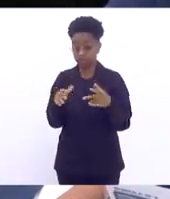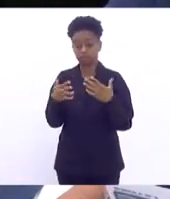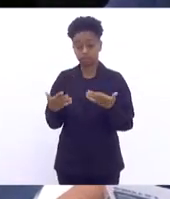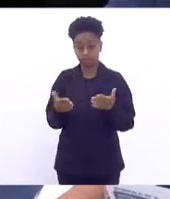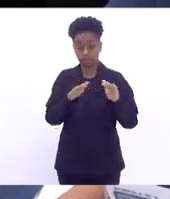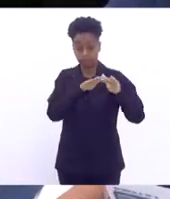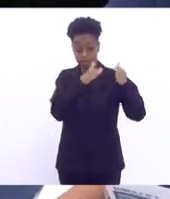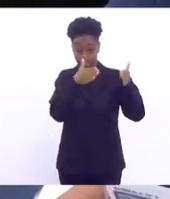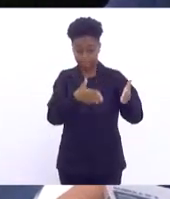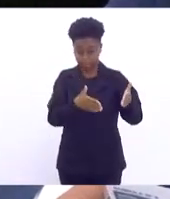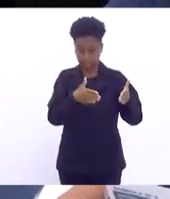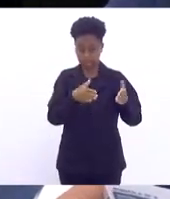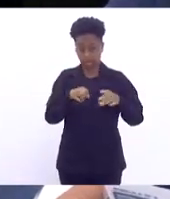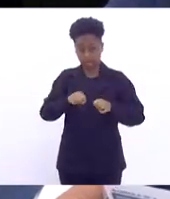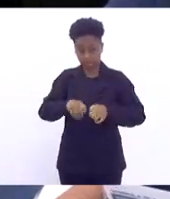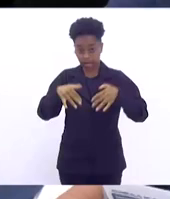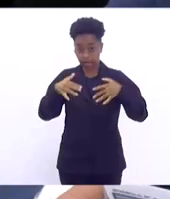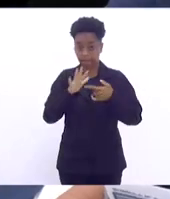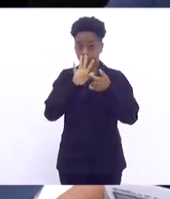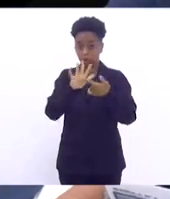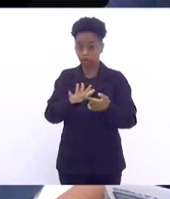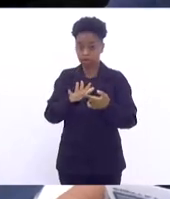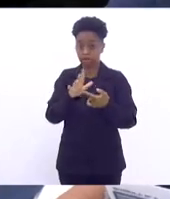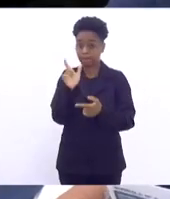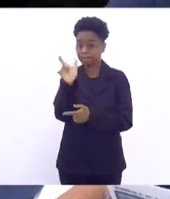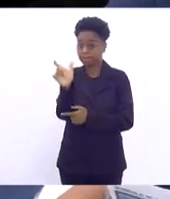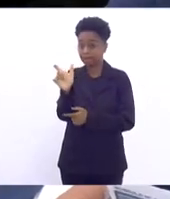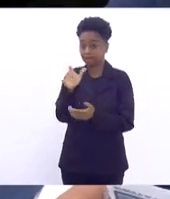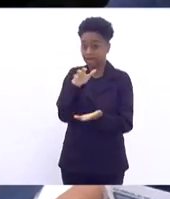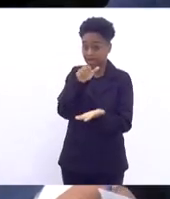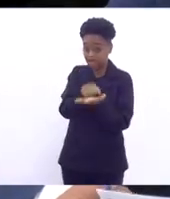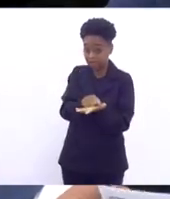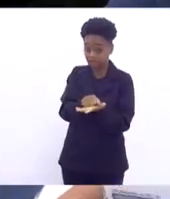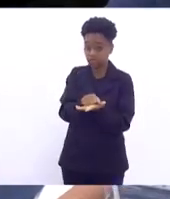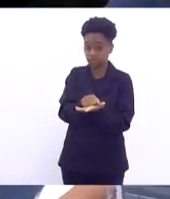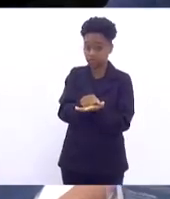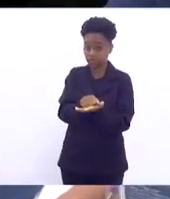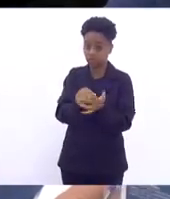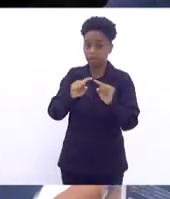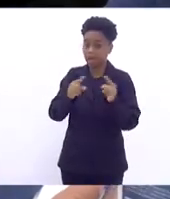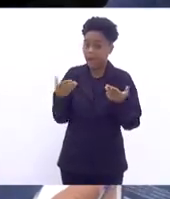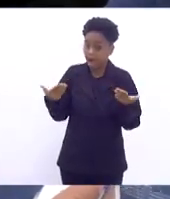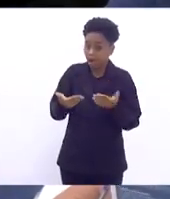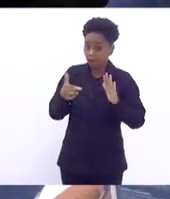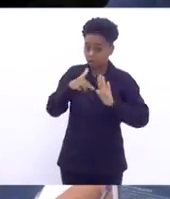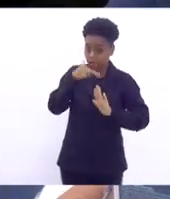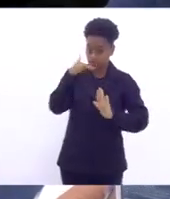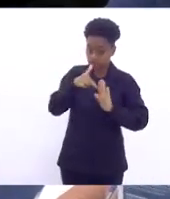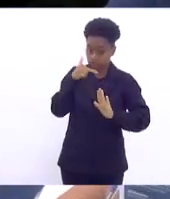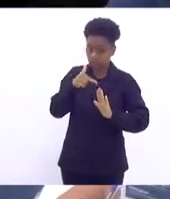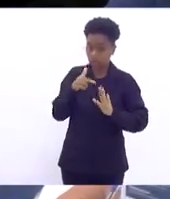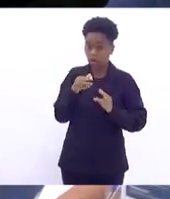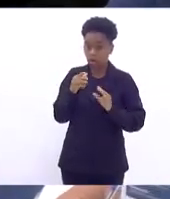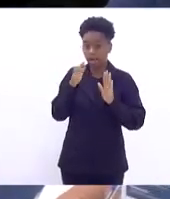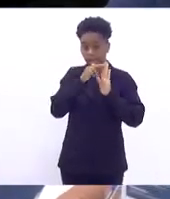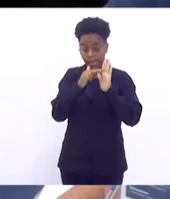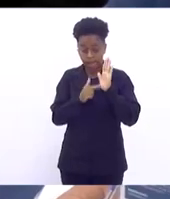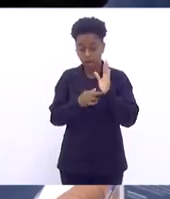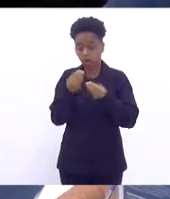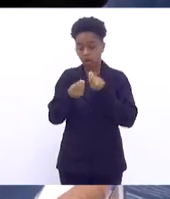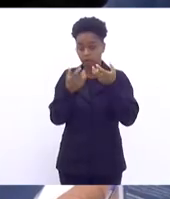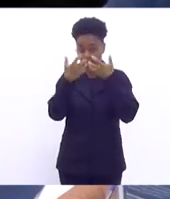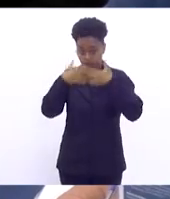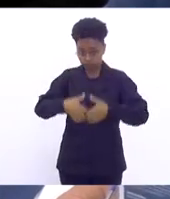federal aponta o termo registro na nossa atual resolução que regulamento funcionamento das diferentes parlamentares